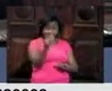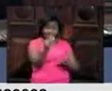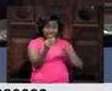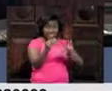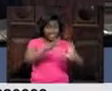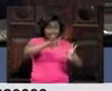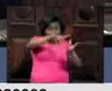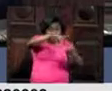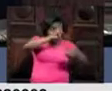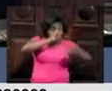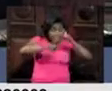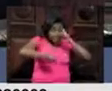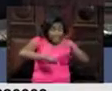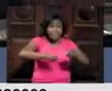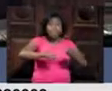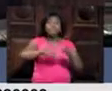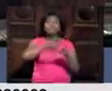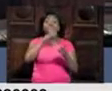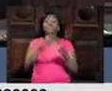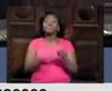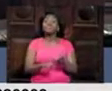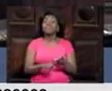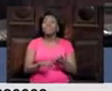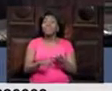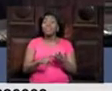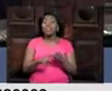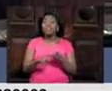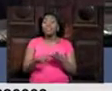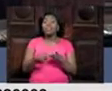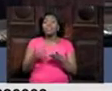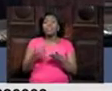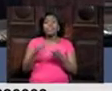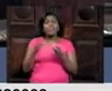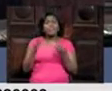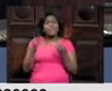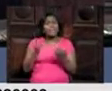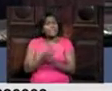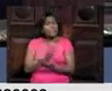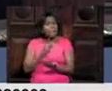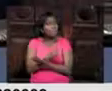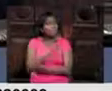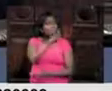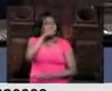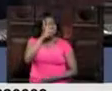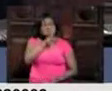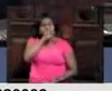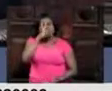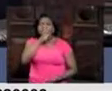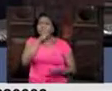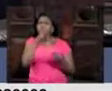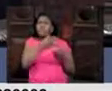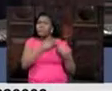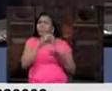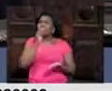capital internacional, e diante daquilo que faz de maneira absolutamente irresponsável e continua